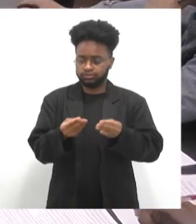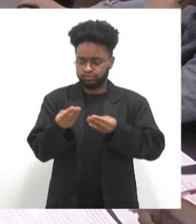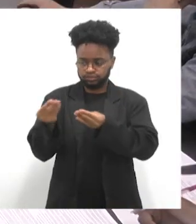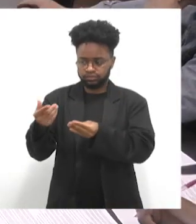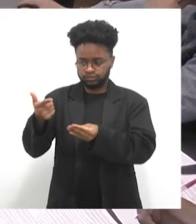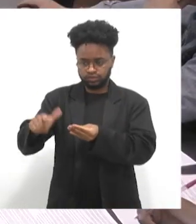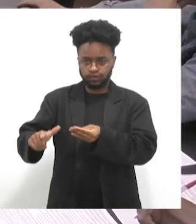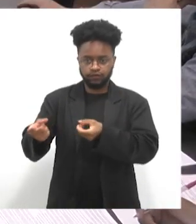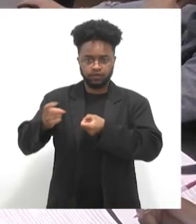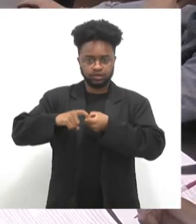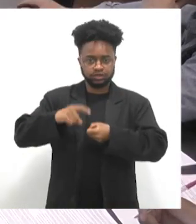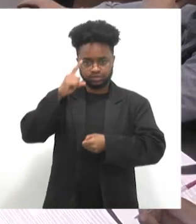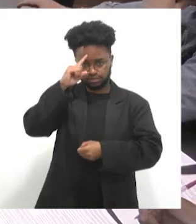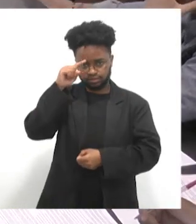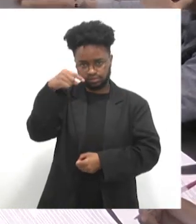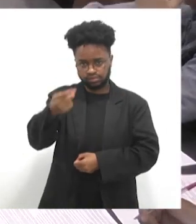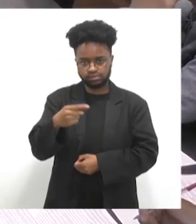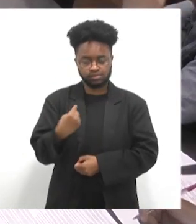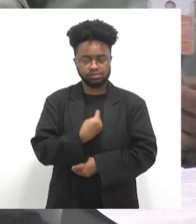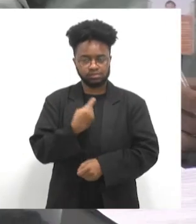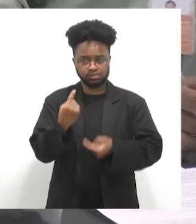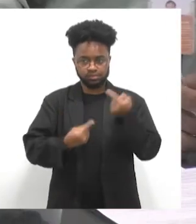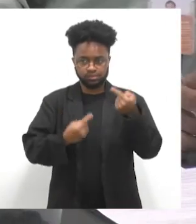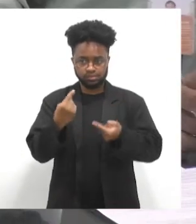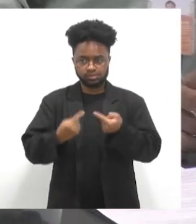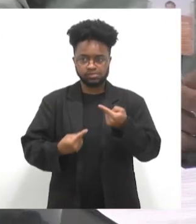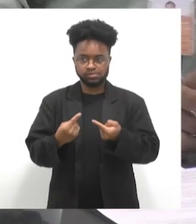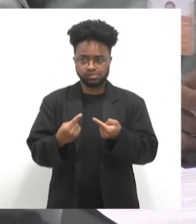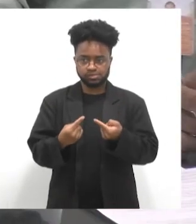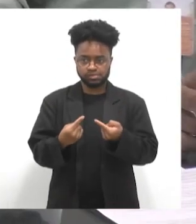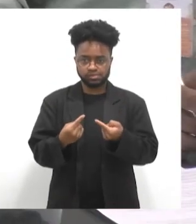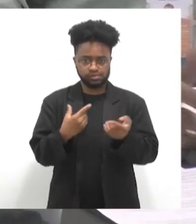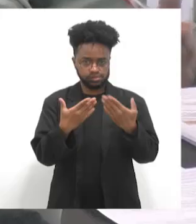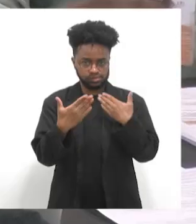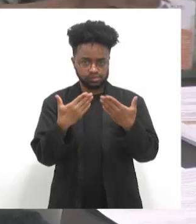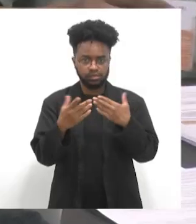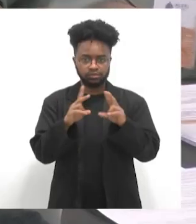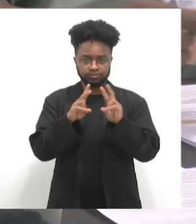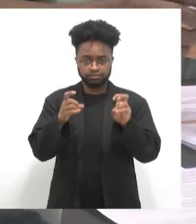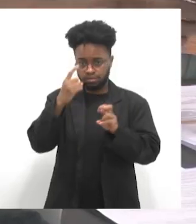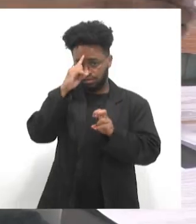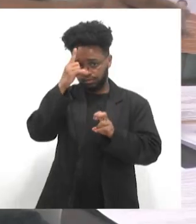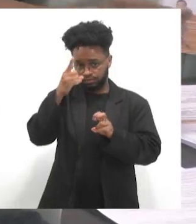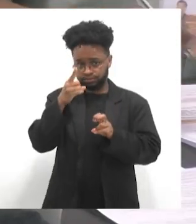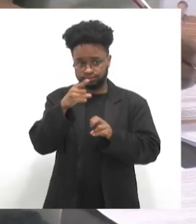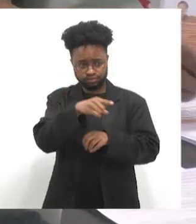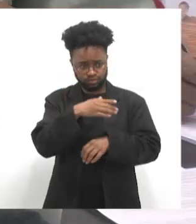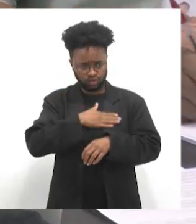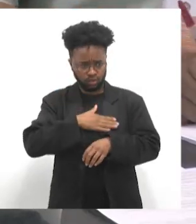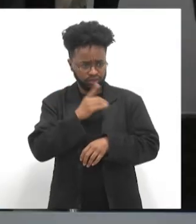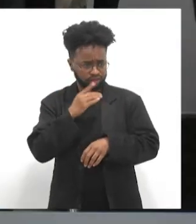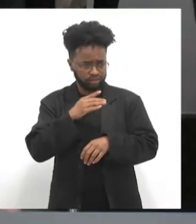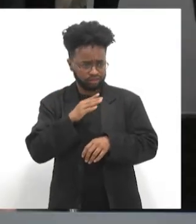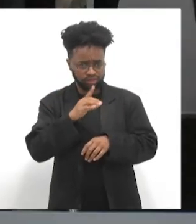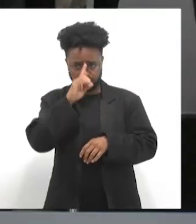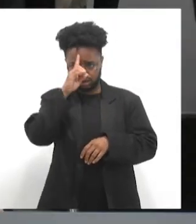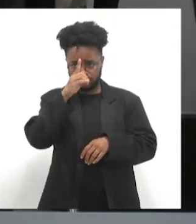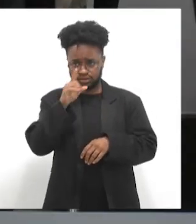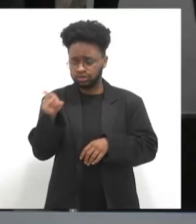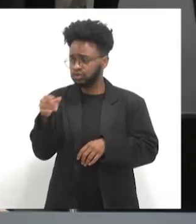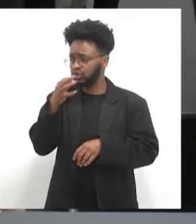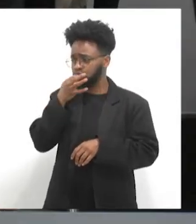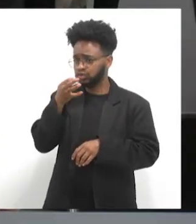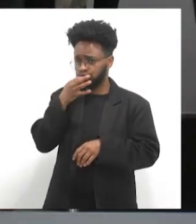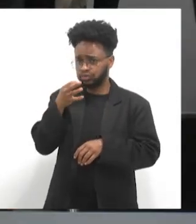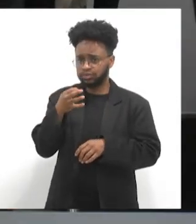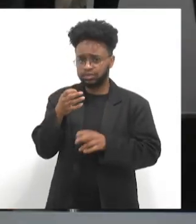próxima semana, e a gente, ao longo da semana, dialoga com ele e faz essa contribuição. Muito. Você sugere